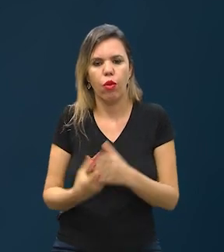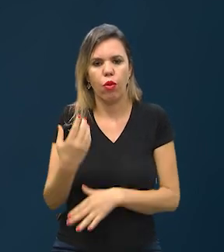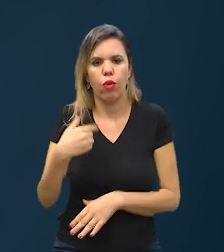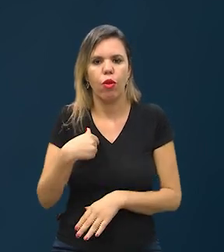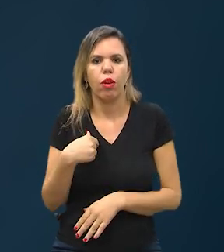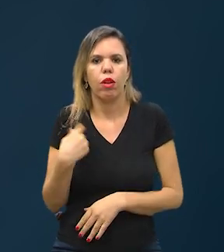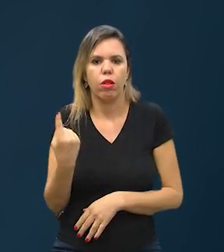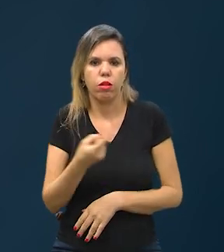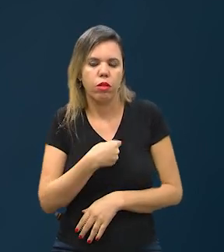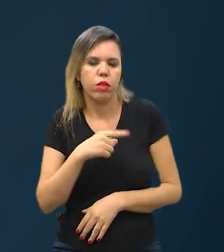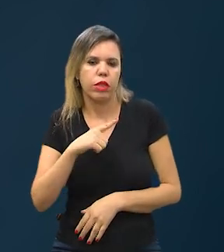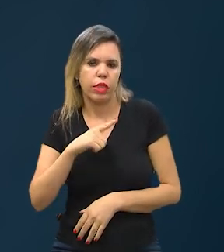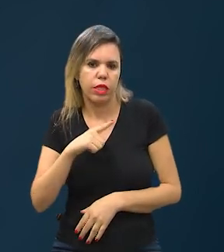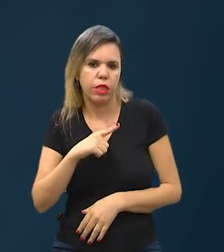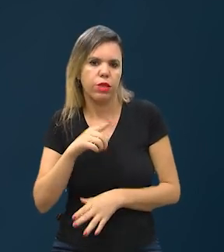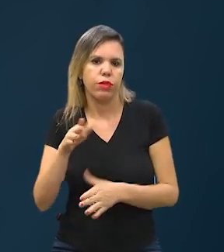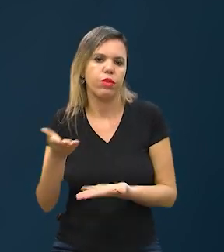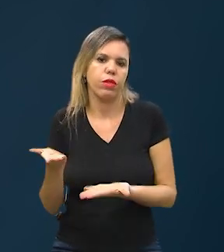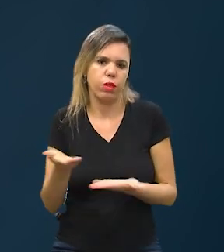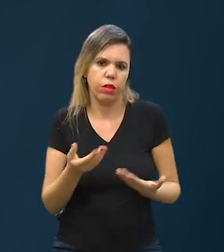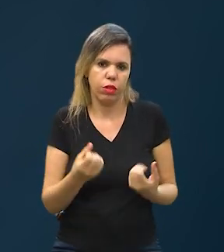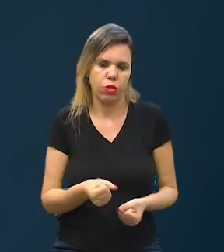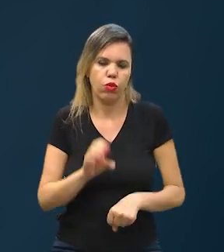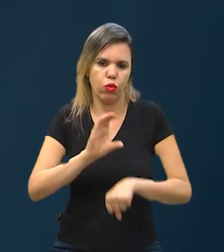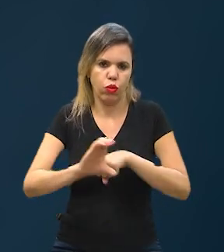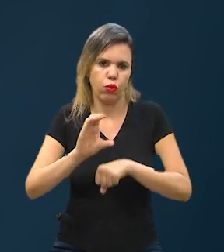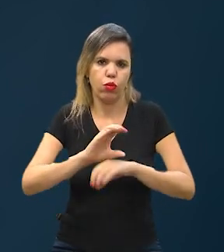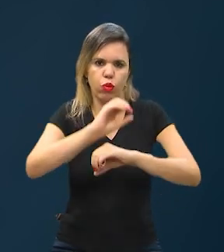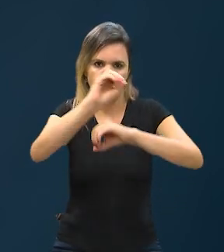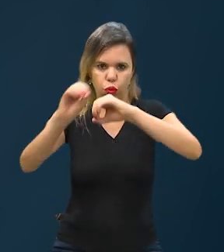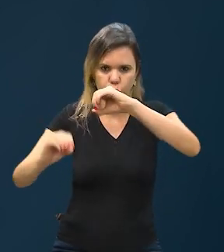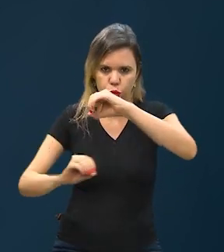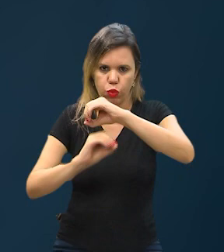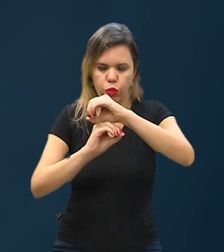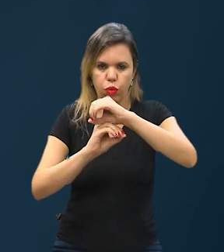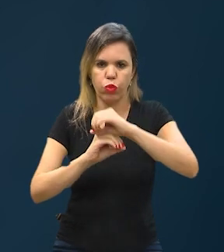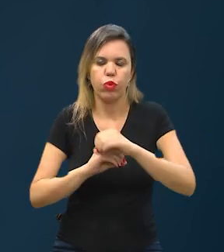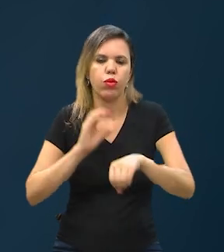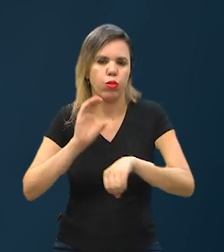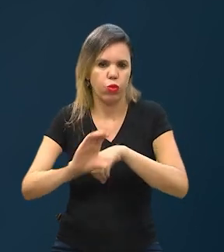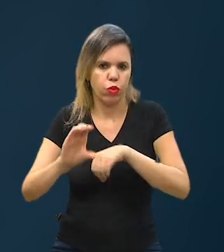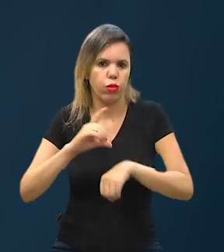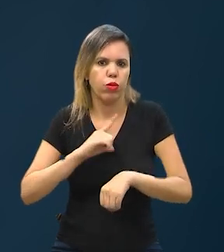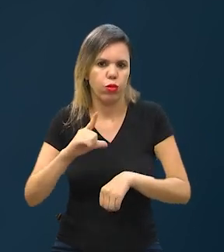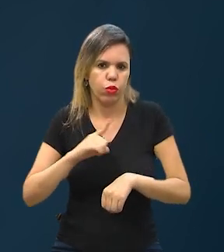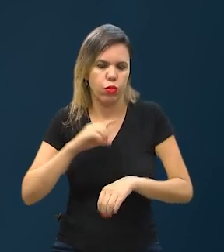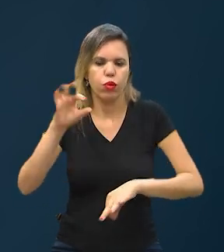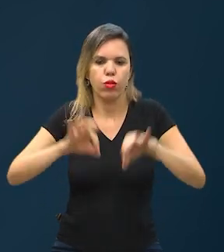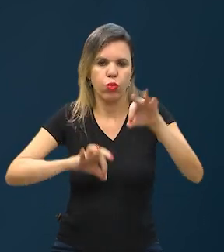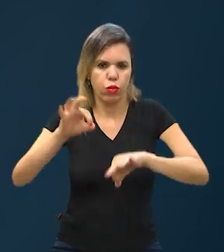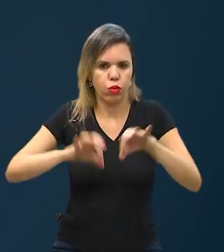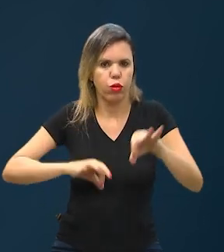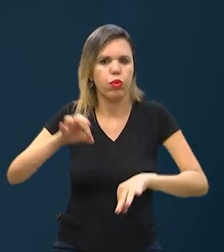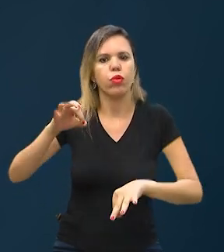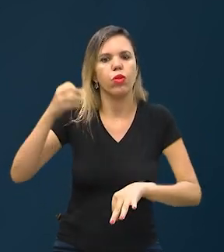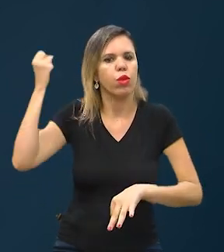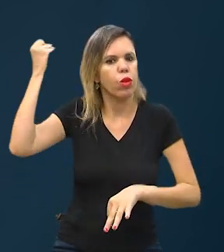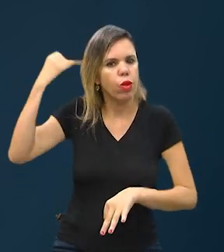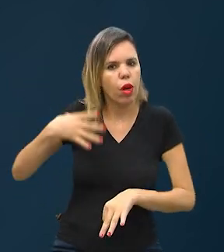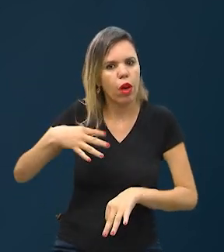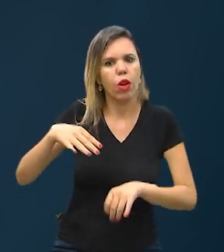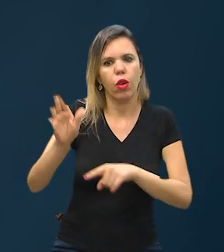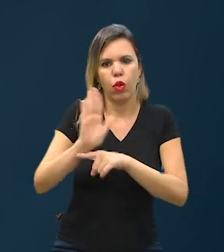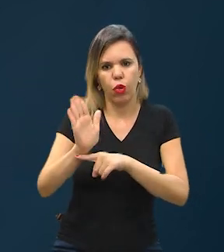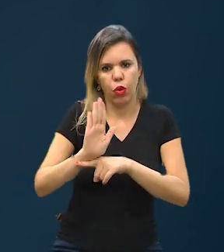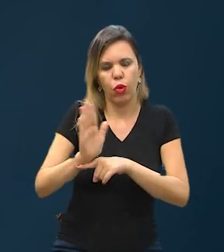um chamamento, né, para esse curso da FEAC. E nesse curso a gente tinha oficinas de áudio, de vídeo, fotografia